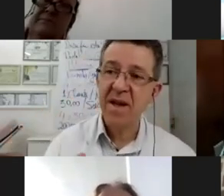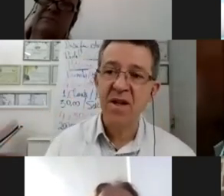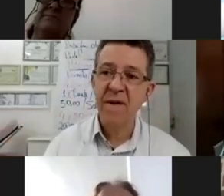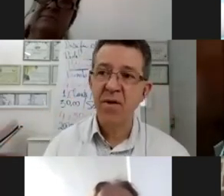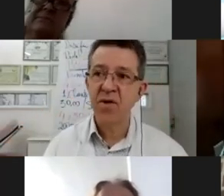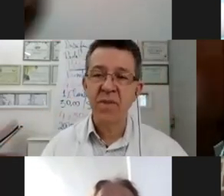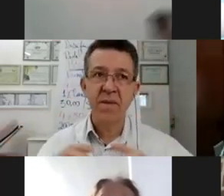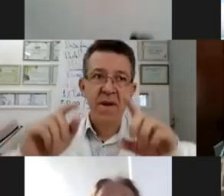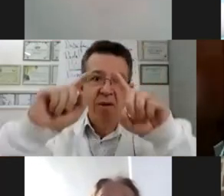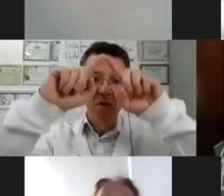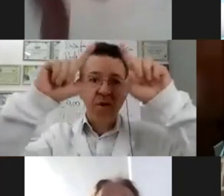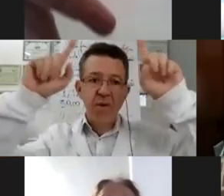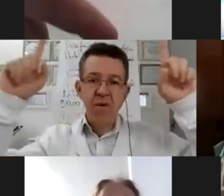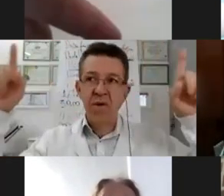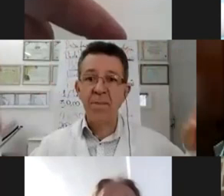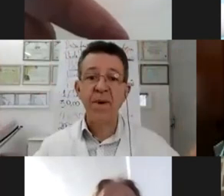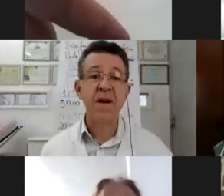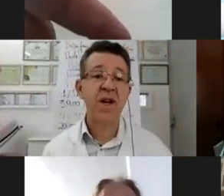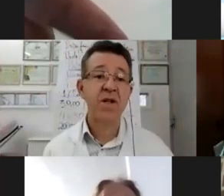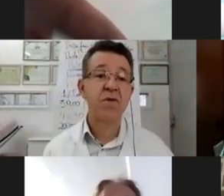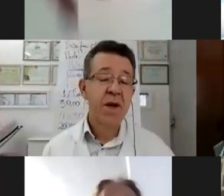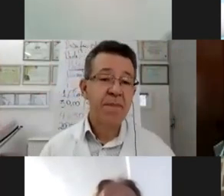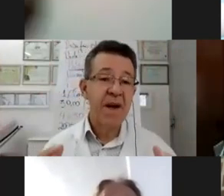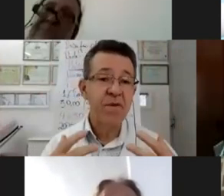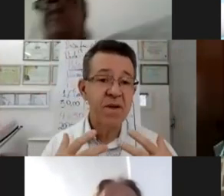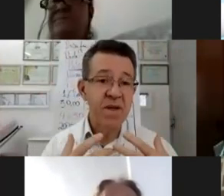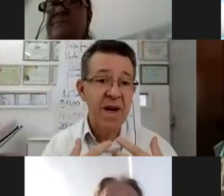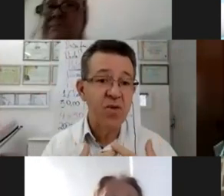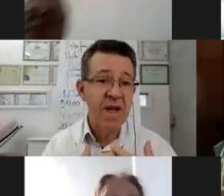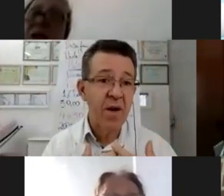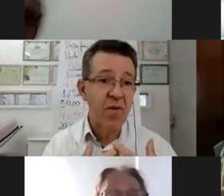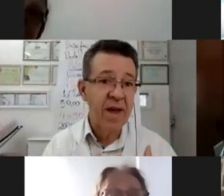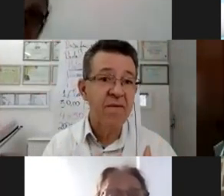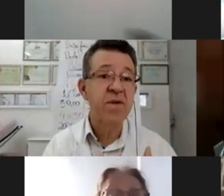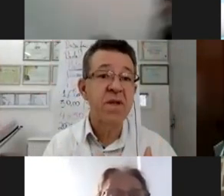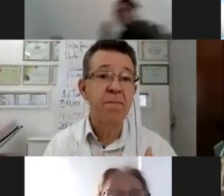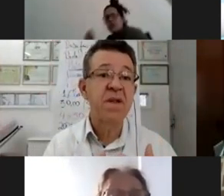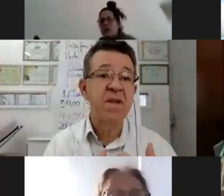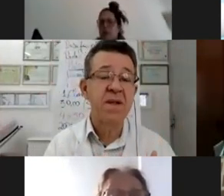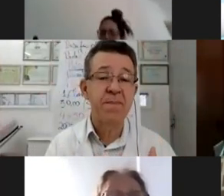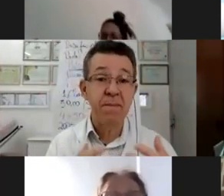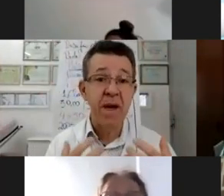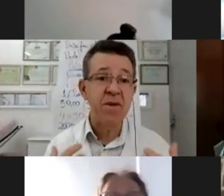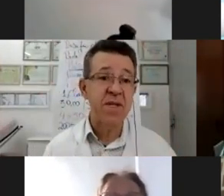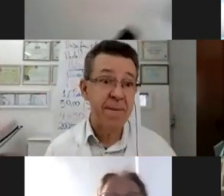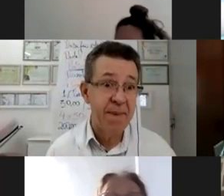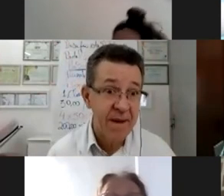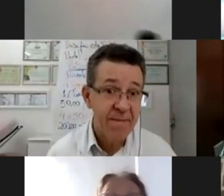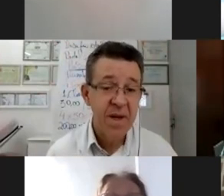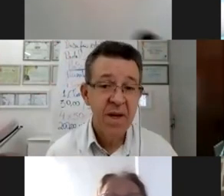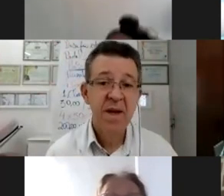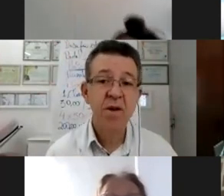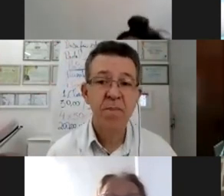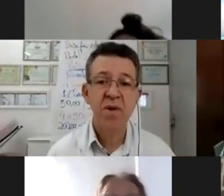aula de ontem, né? Que a gente falou sobre o campo energético. Para você ajudar alguém, você precisa primeiro estar